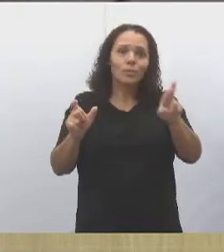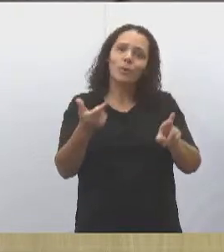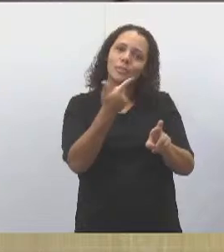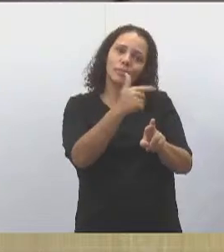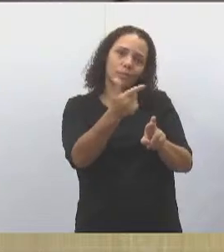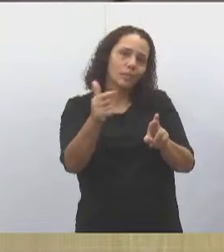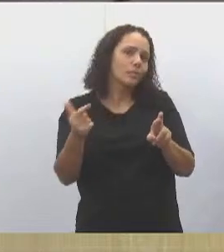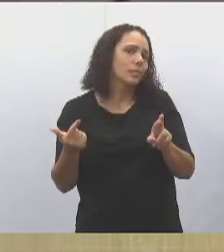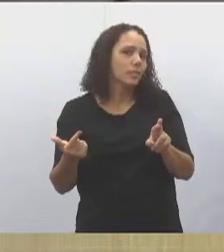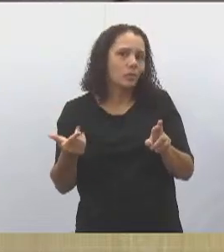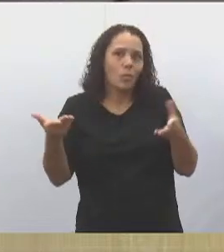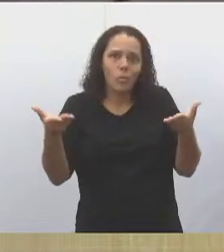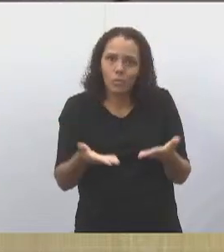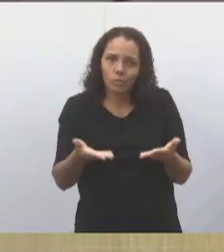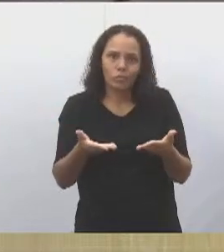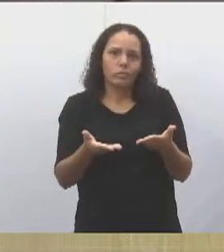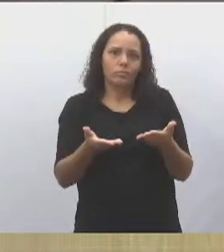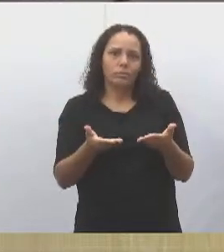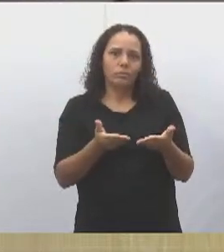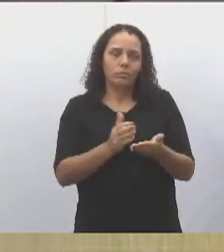vocês. Mas,